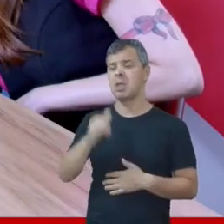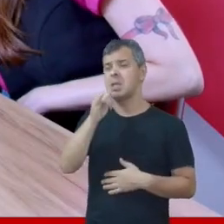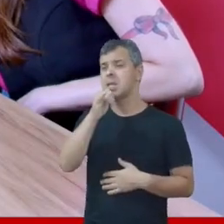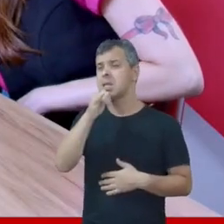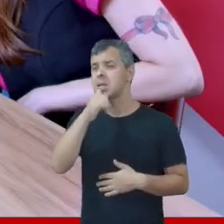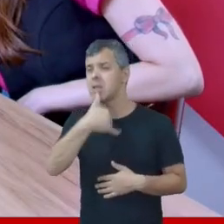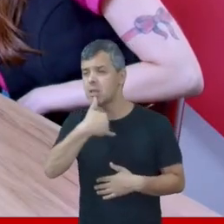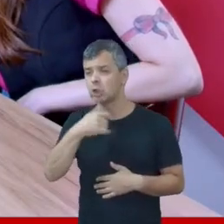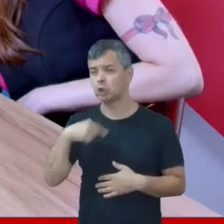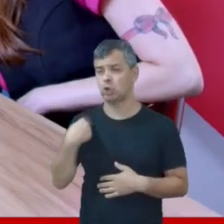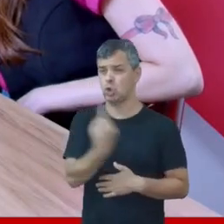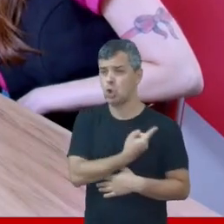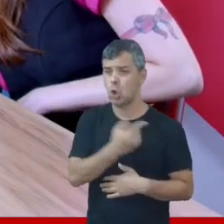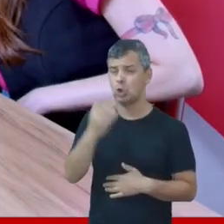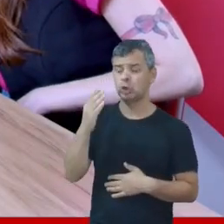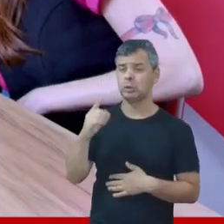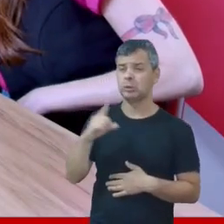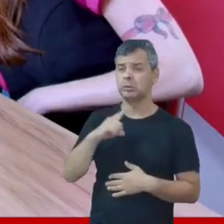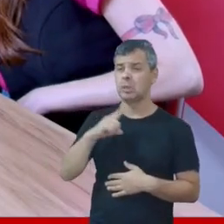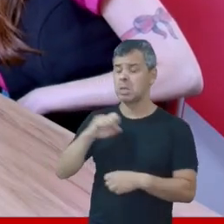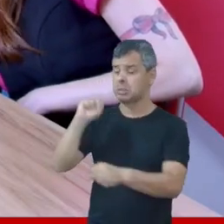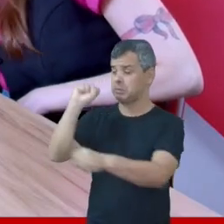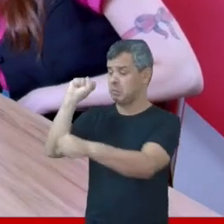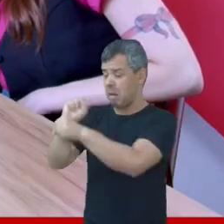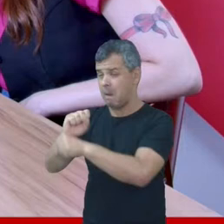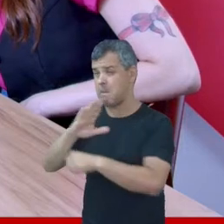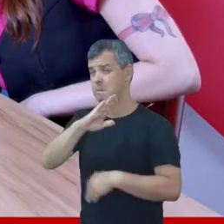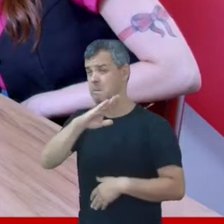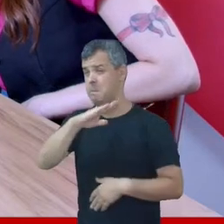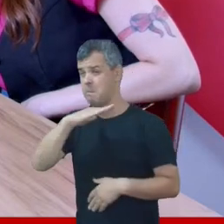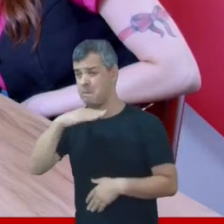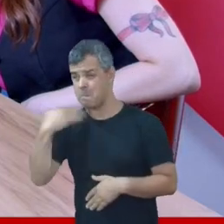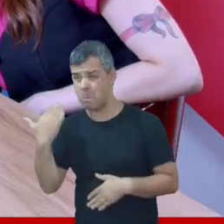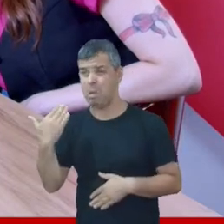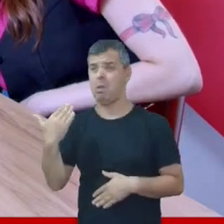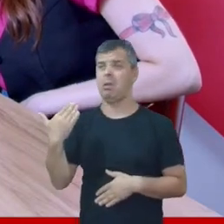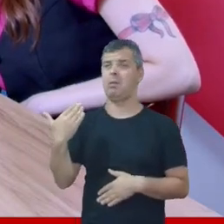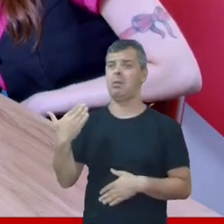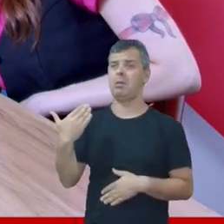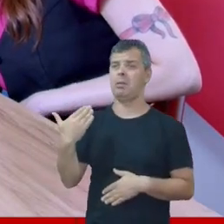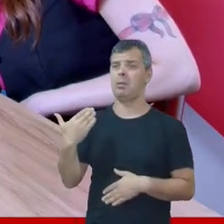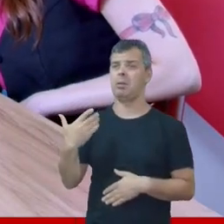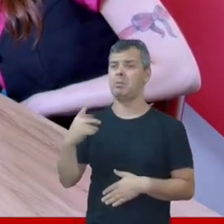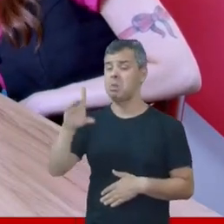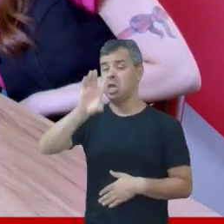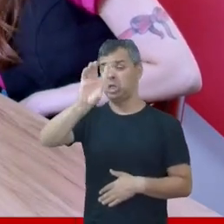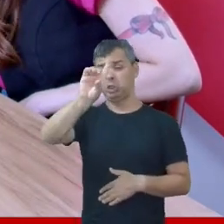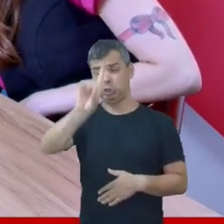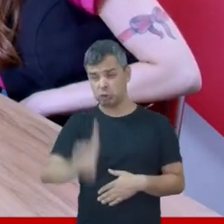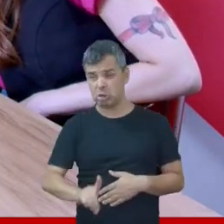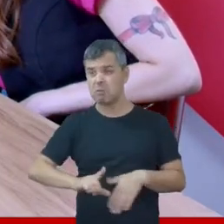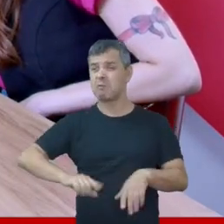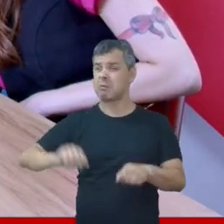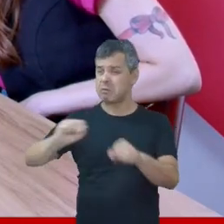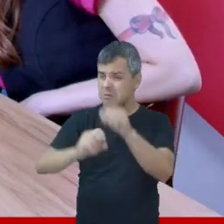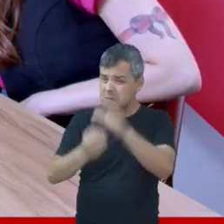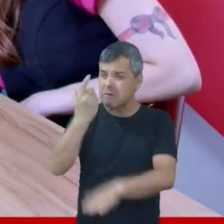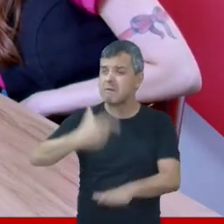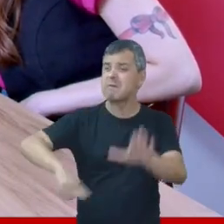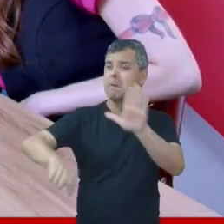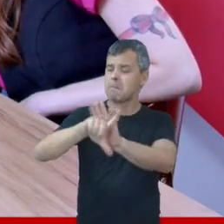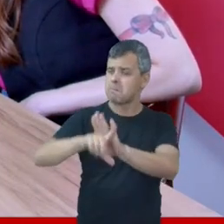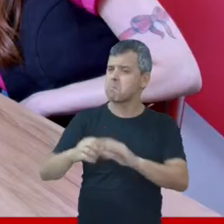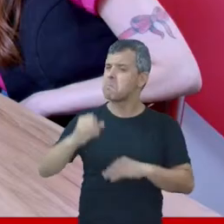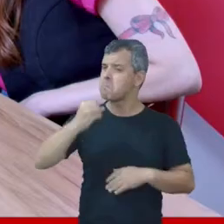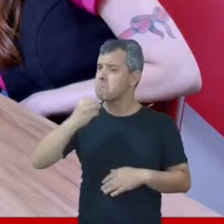tristeza que é saber que nós tivemos que esperar morrer para que esse direito se tornasse lei. Mas que